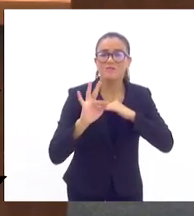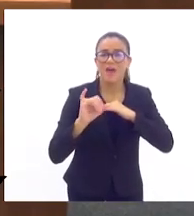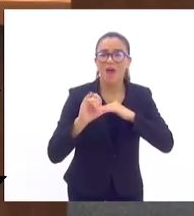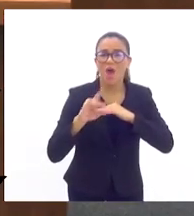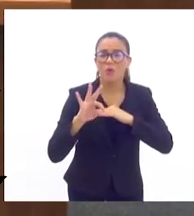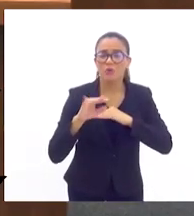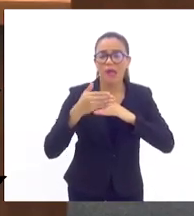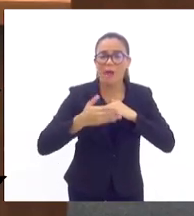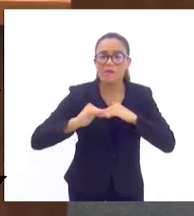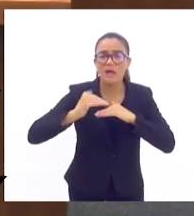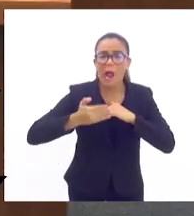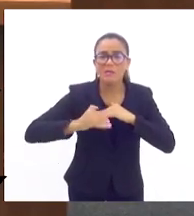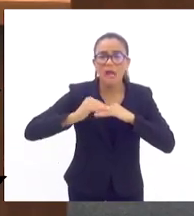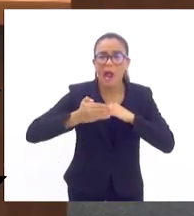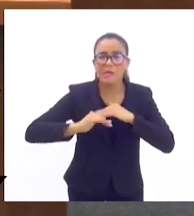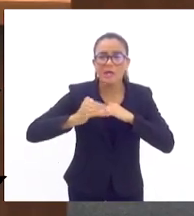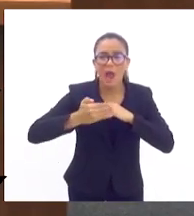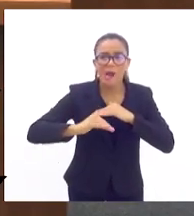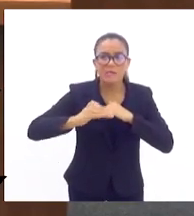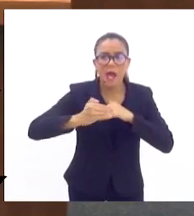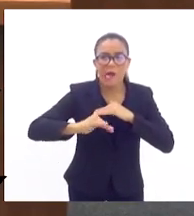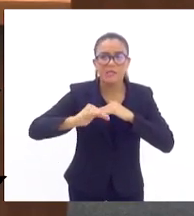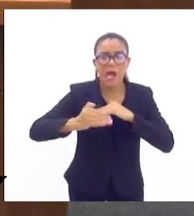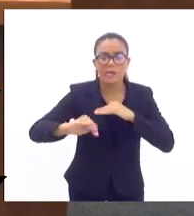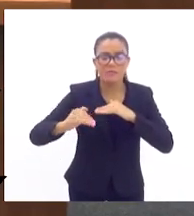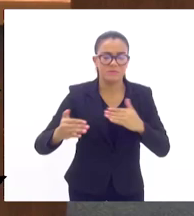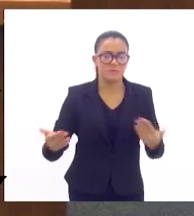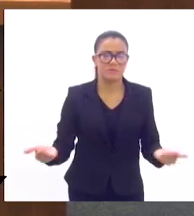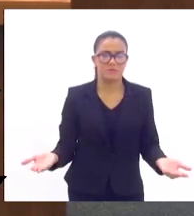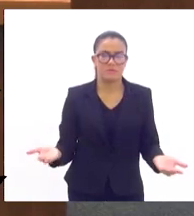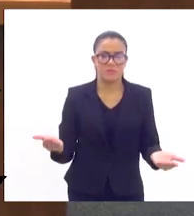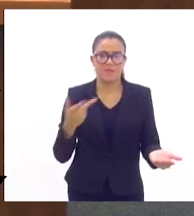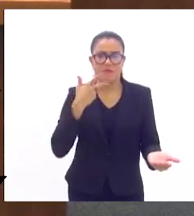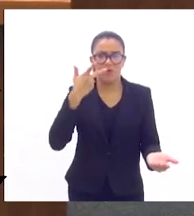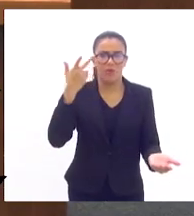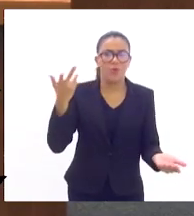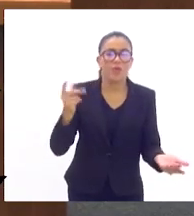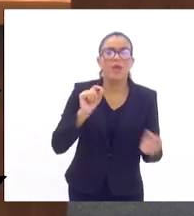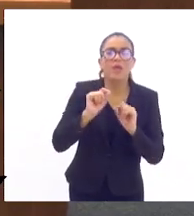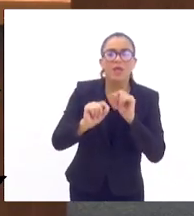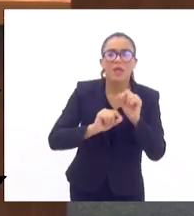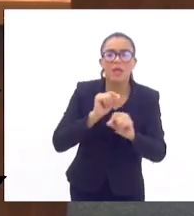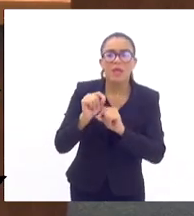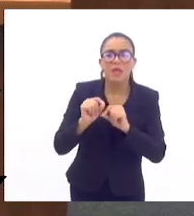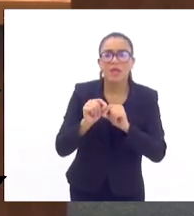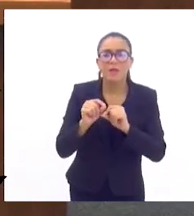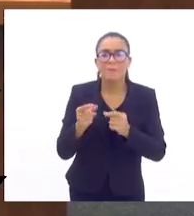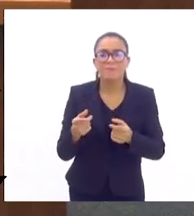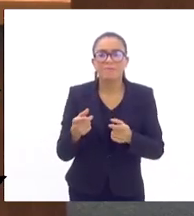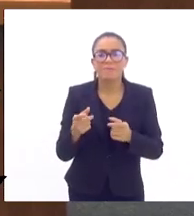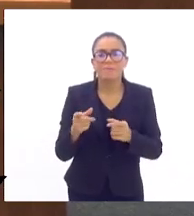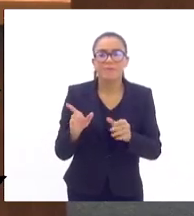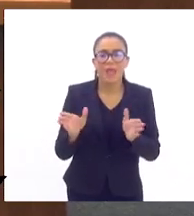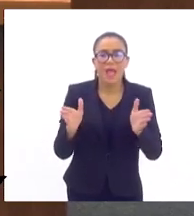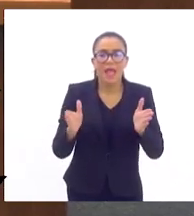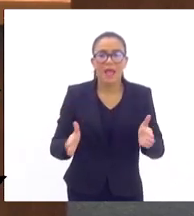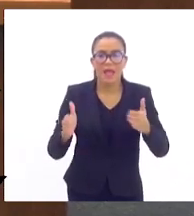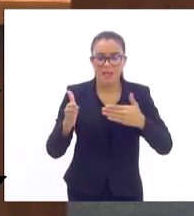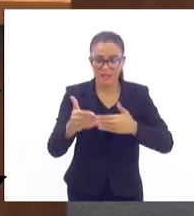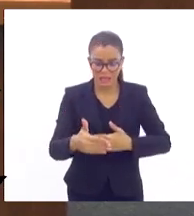saída das casas, e depois, para poder justificar a obra lá, foi distribuída, foi colocada lá as caixas